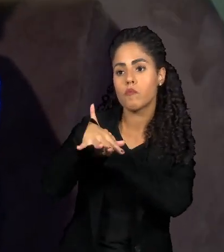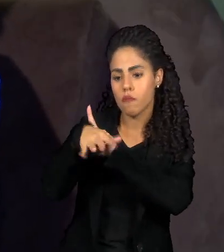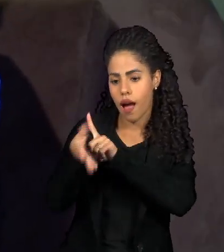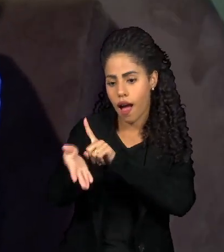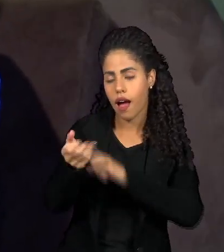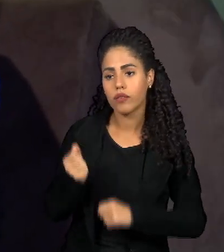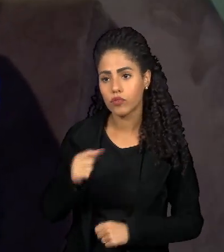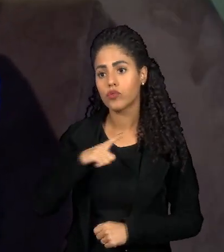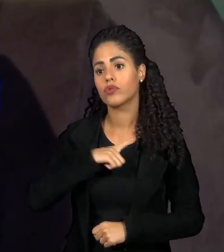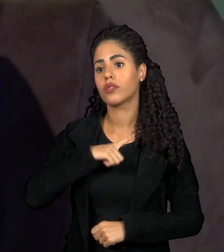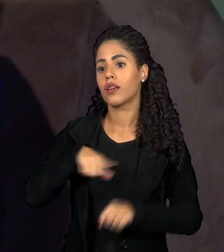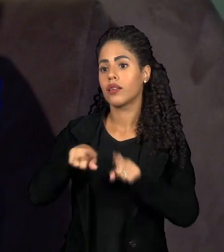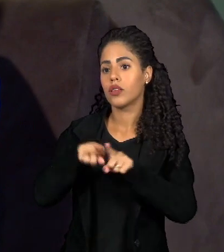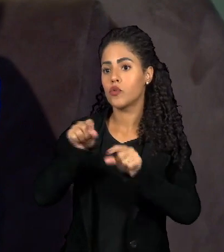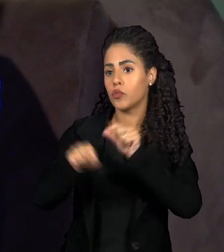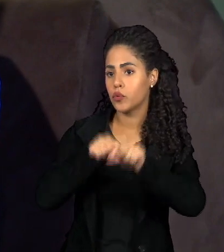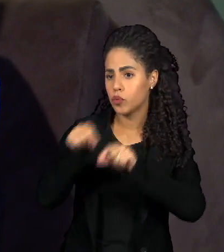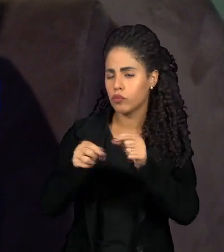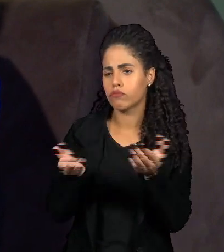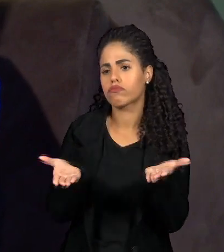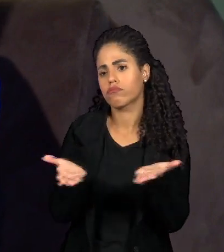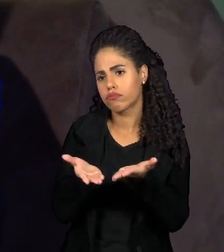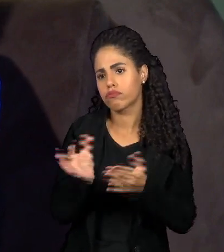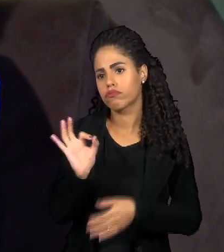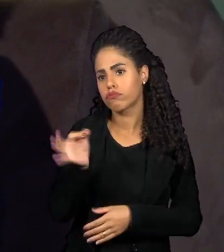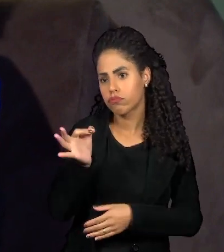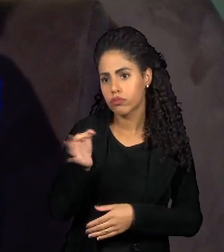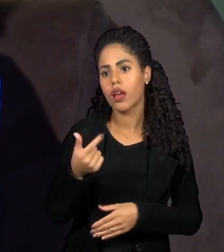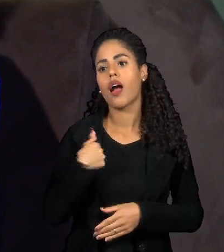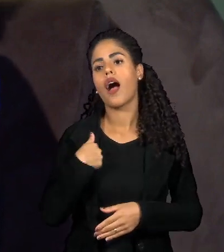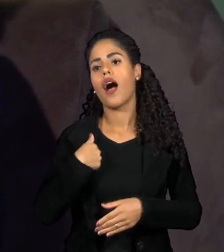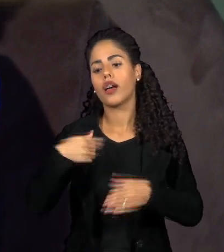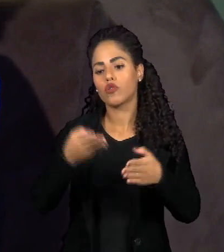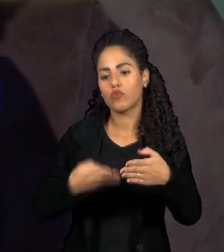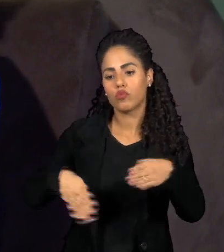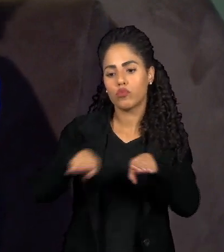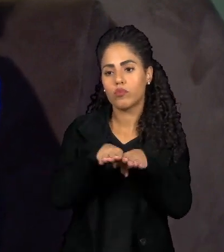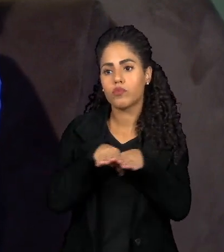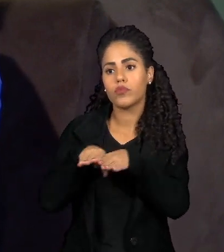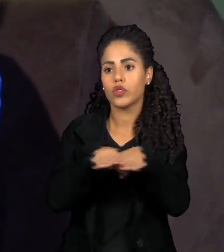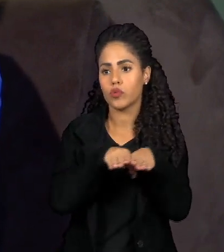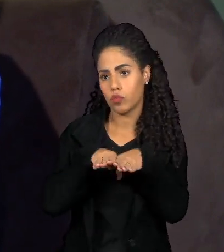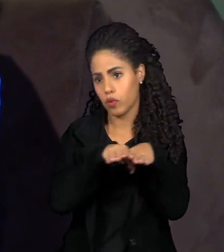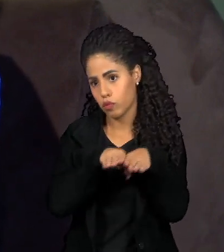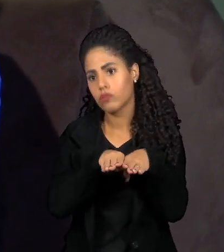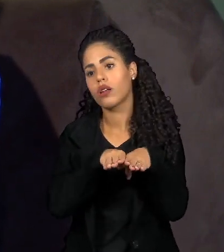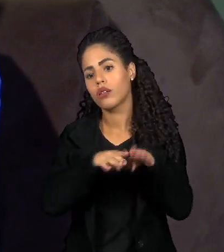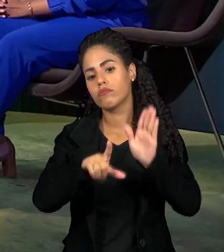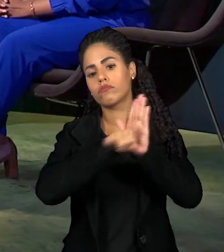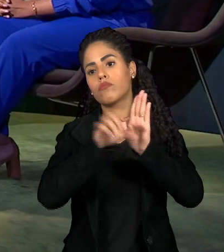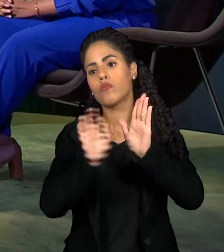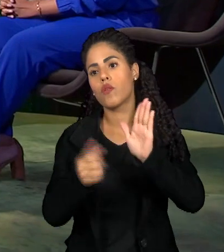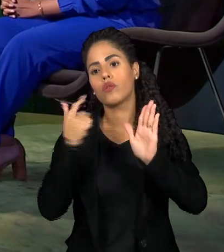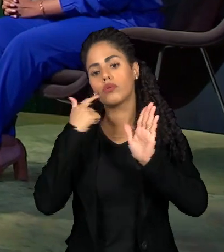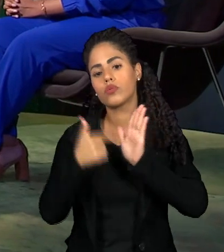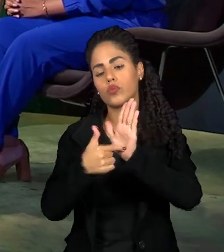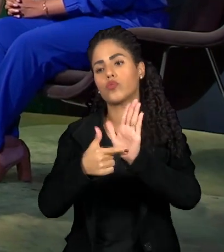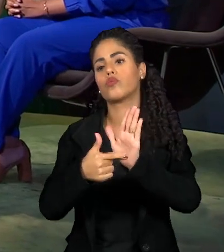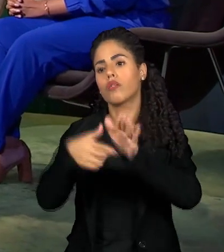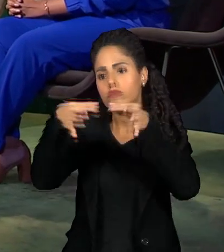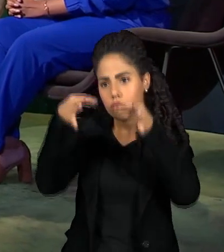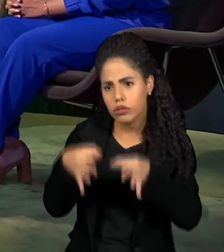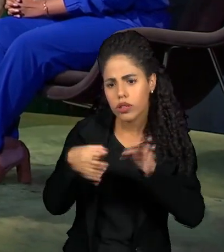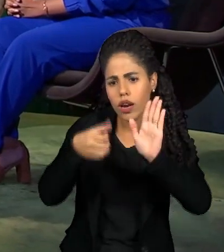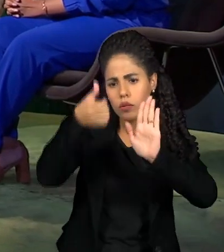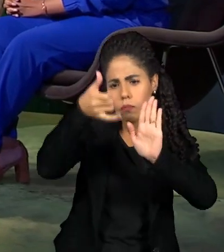propriedade. A própria questão, a gente tem uma disposição no Estatuto da Igualdade Racial que tem ali uma disposição específica,